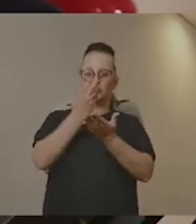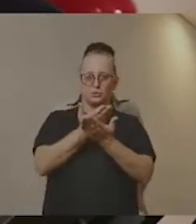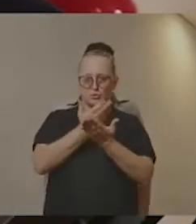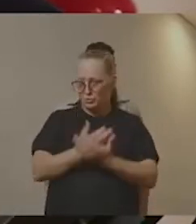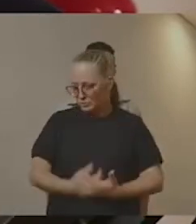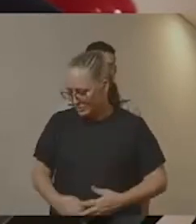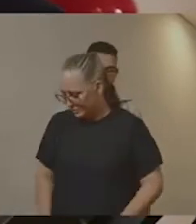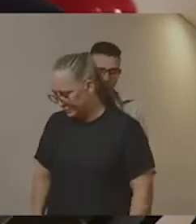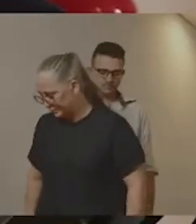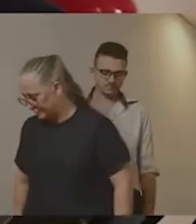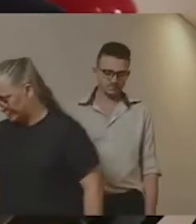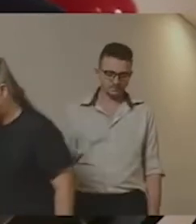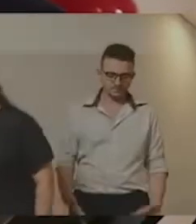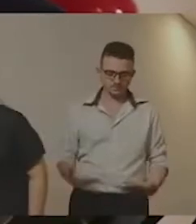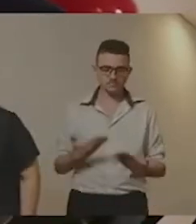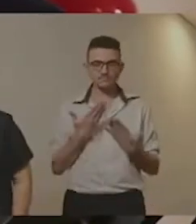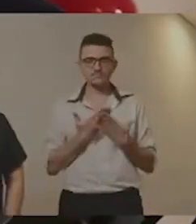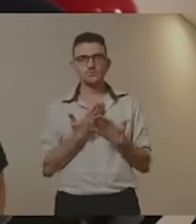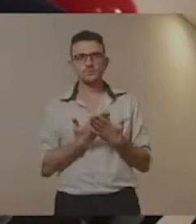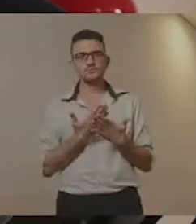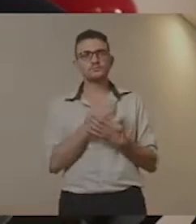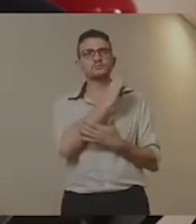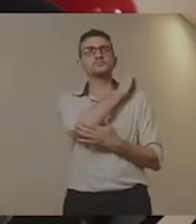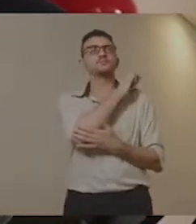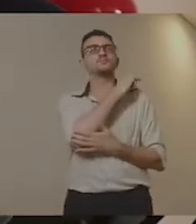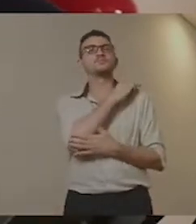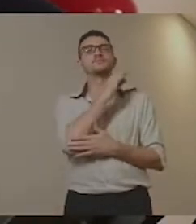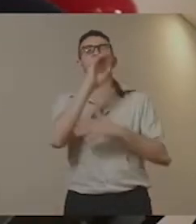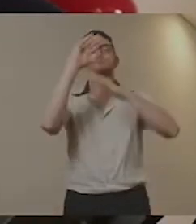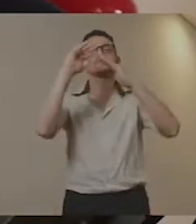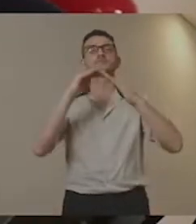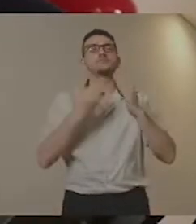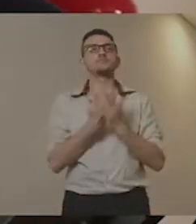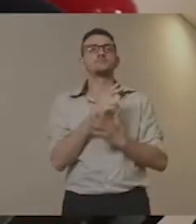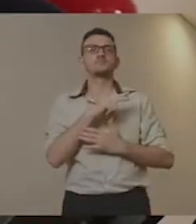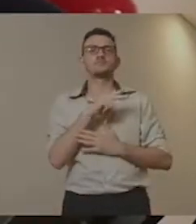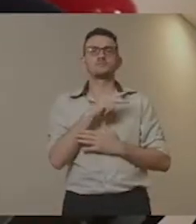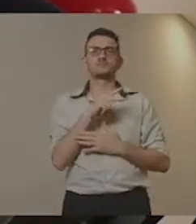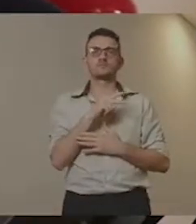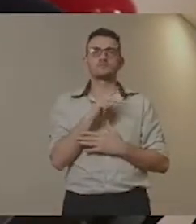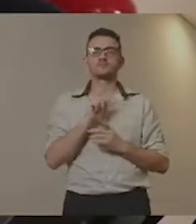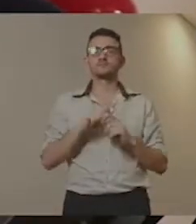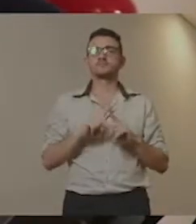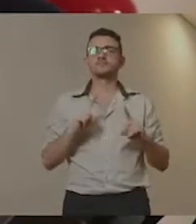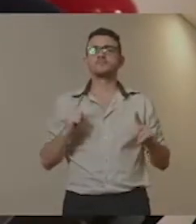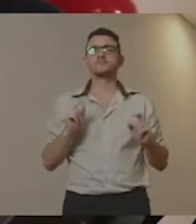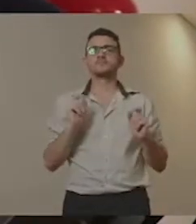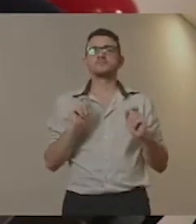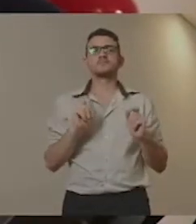particular, mas o meu ensino fundamental inteiro, o resto da minha vida inteira, foi em ensino público,